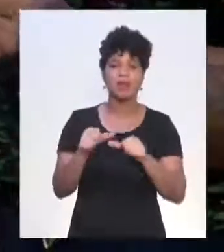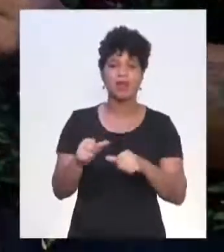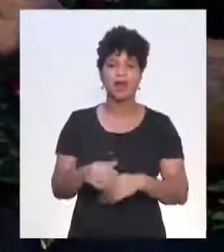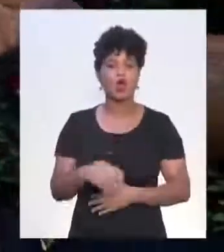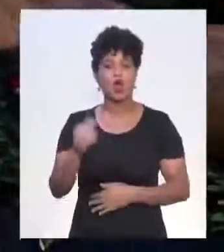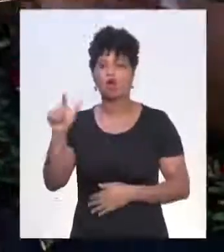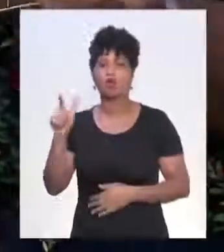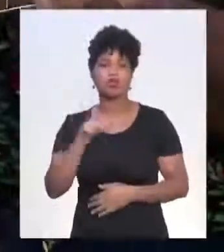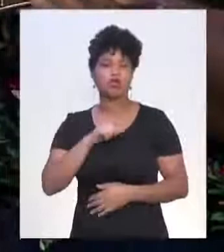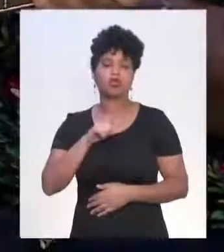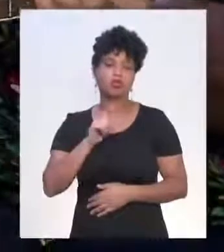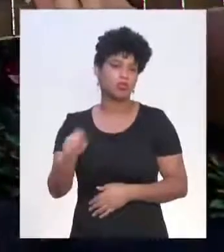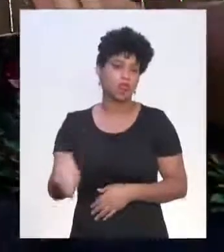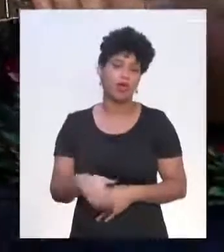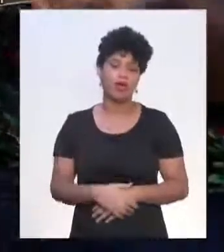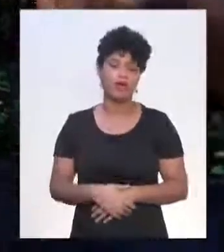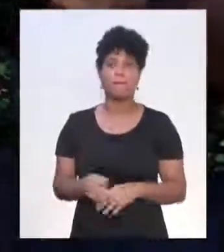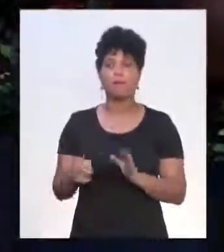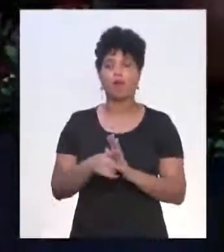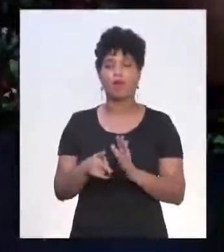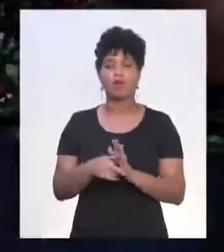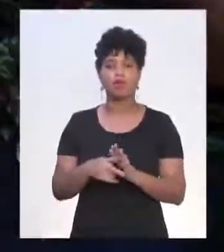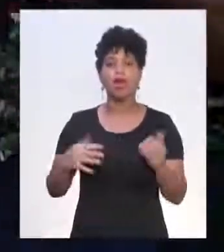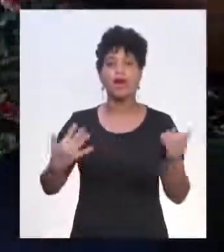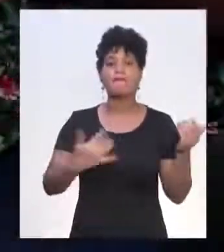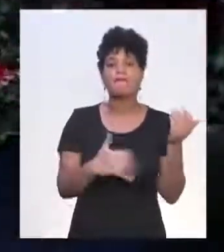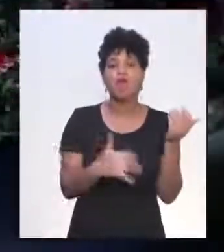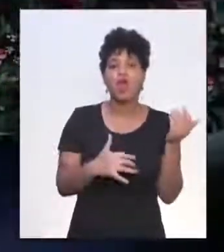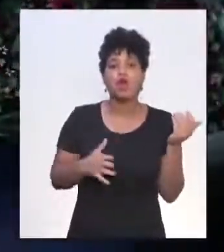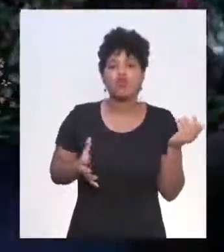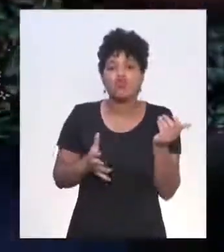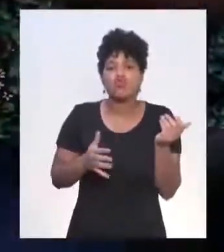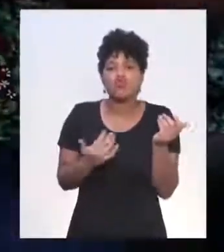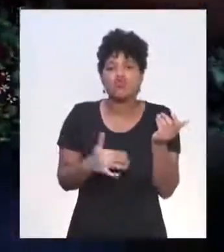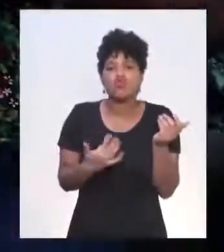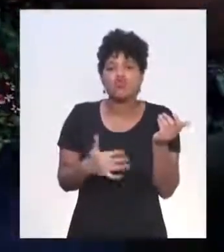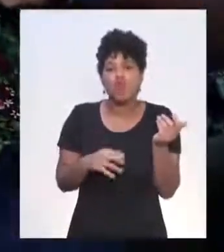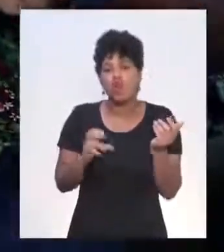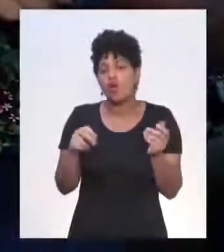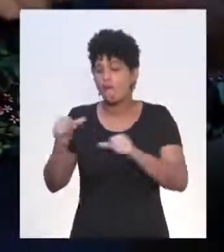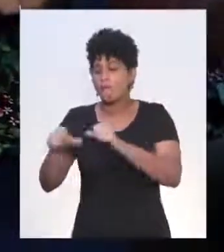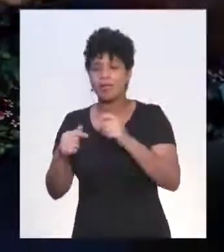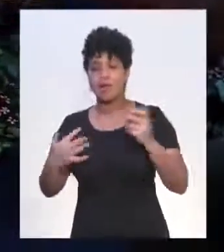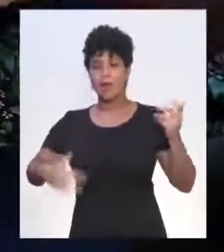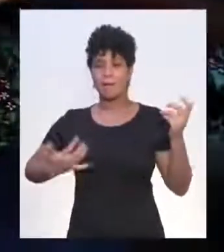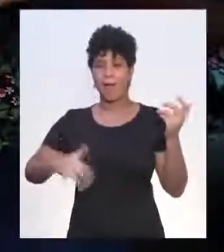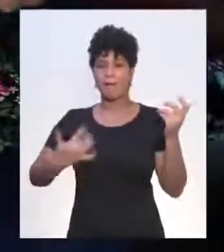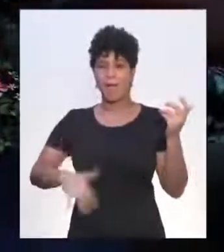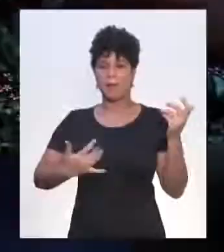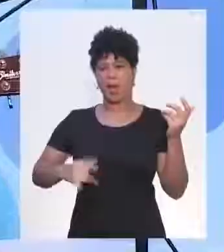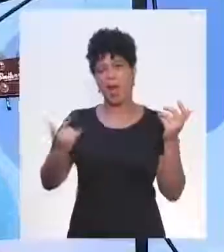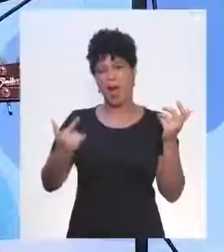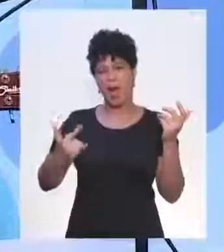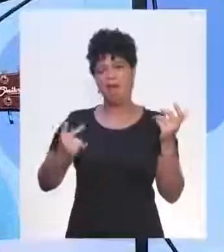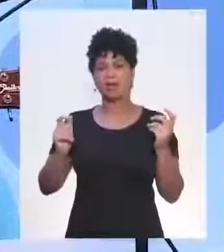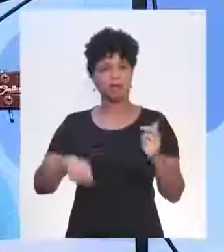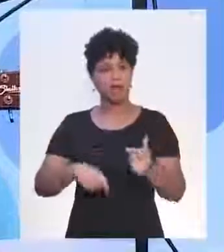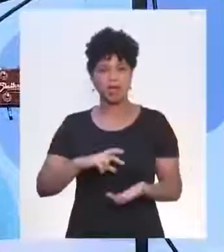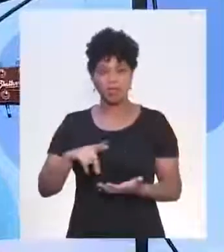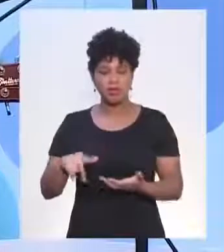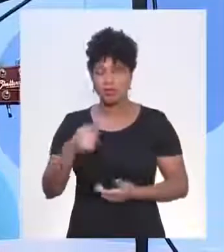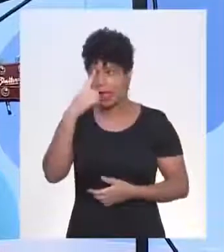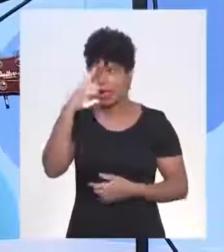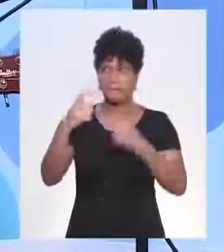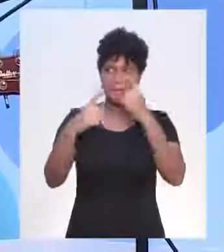eu posso pegar a música que foi feita para viola e transportar para o violão para guitarra ou para o para sanfona então eu vou ter que